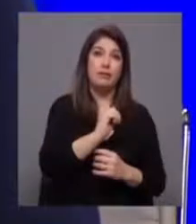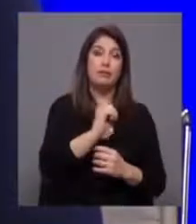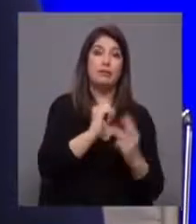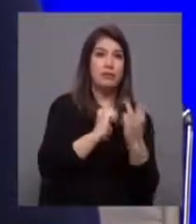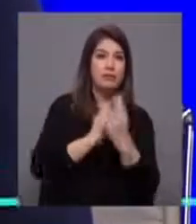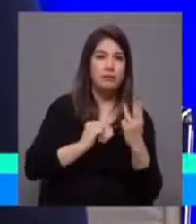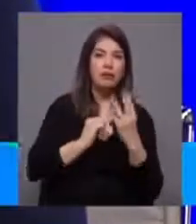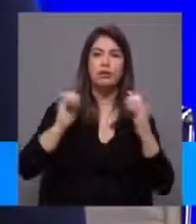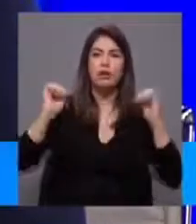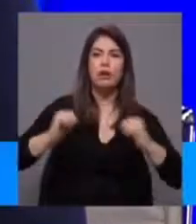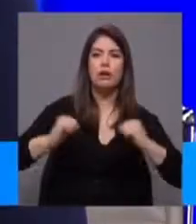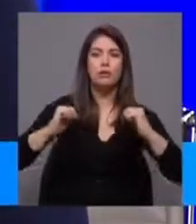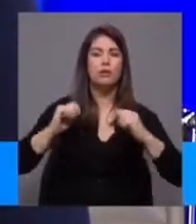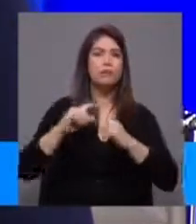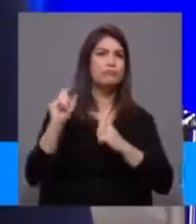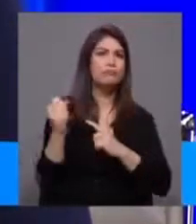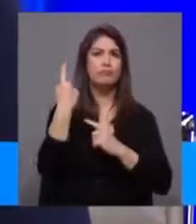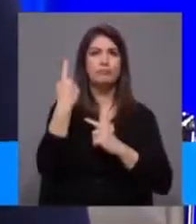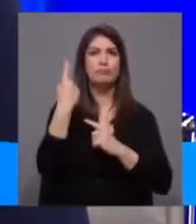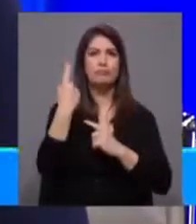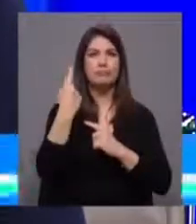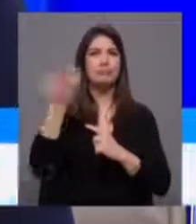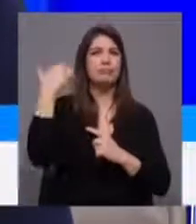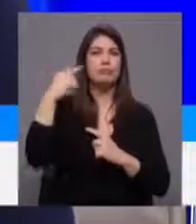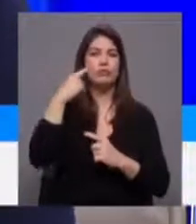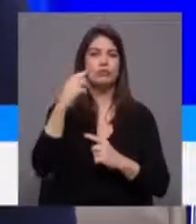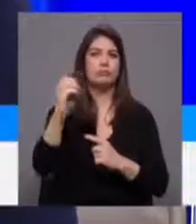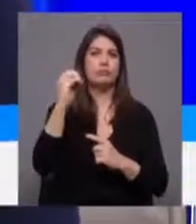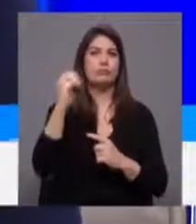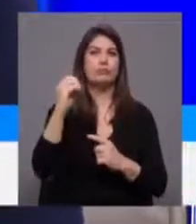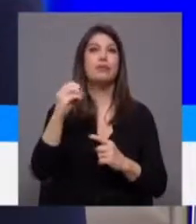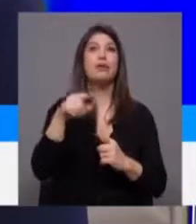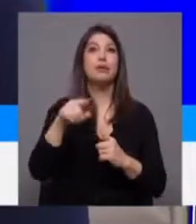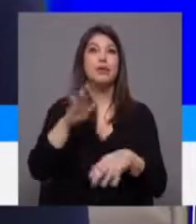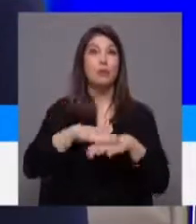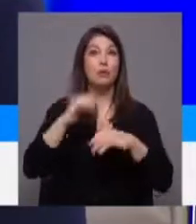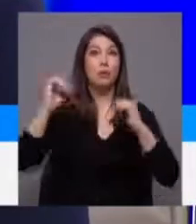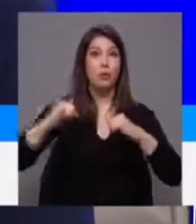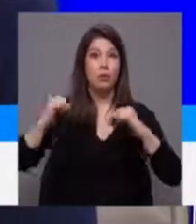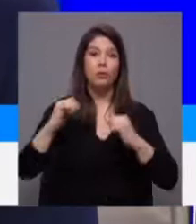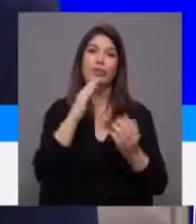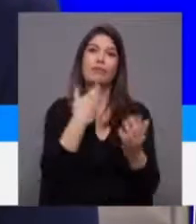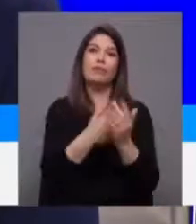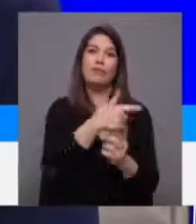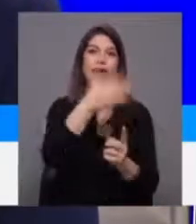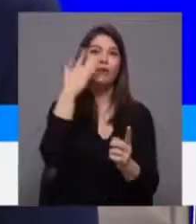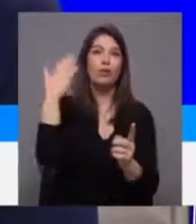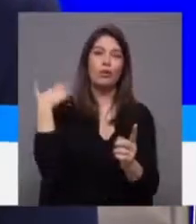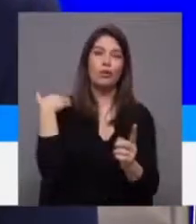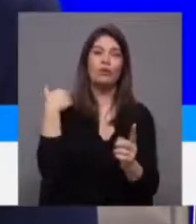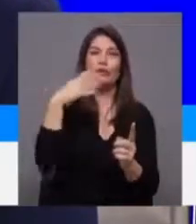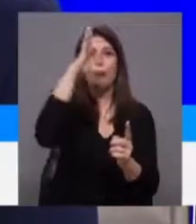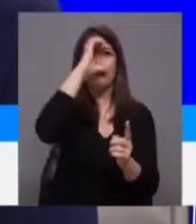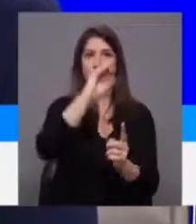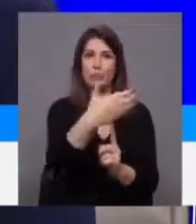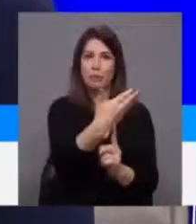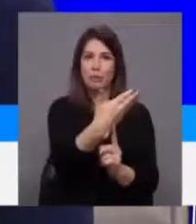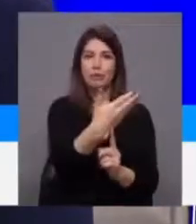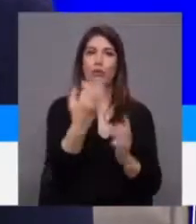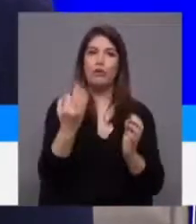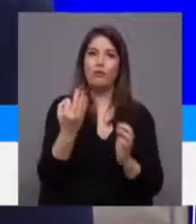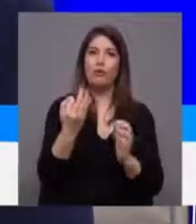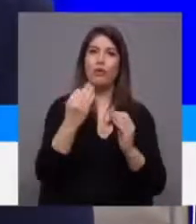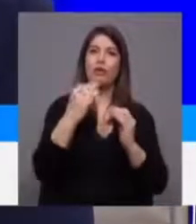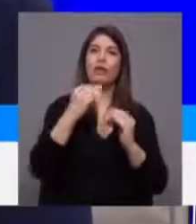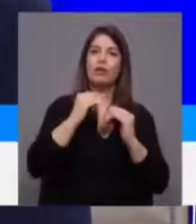acordo que nunca tinha sido feito banco e foi graças a essa cor que António Costa foi primeiro-ministro tivemos quatro anos de